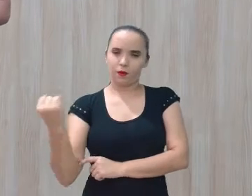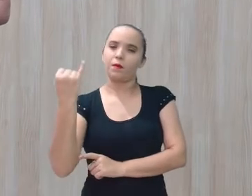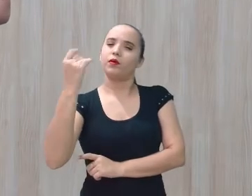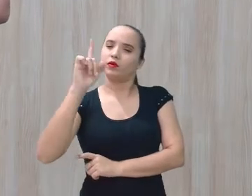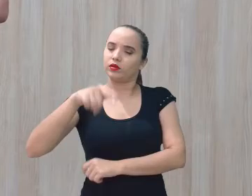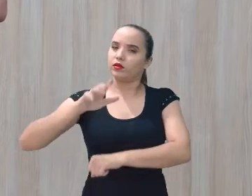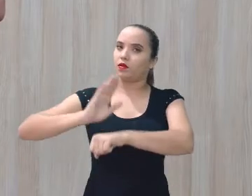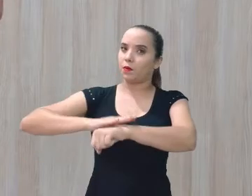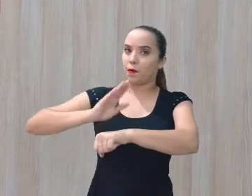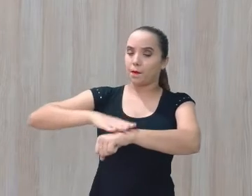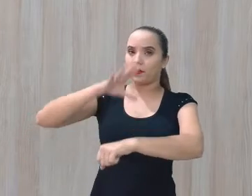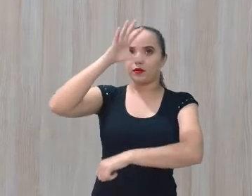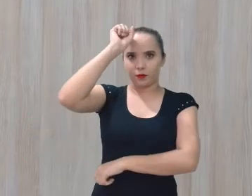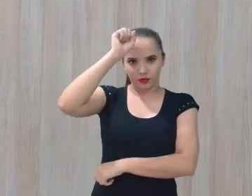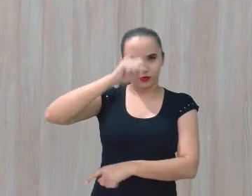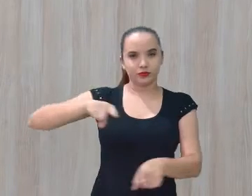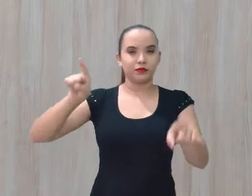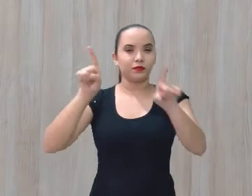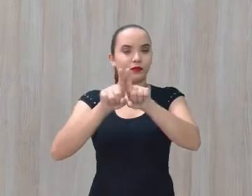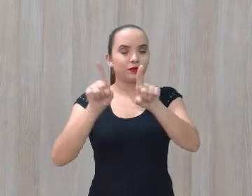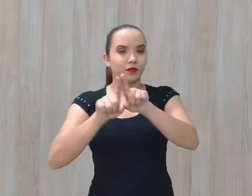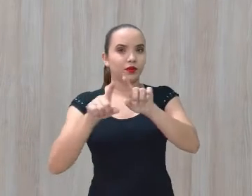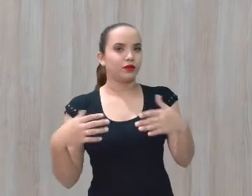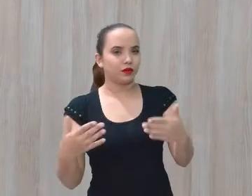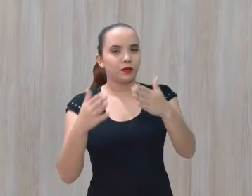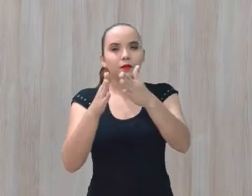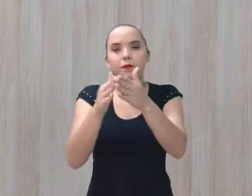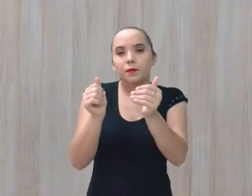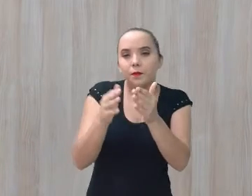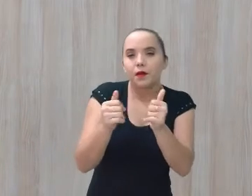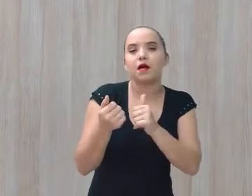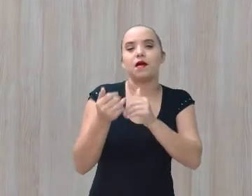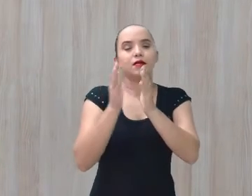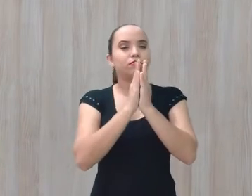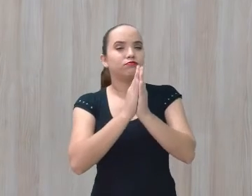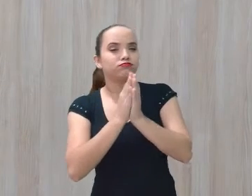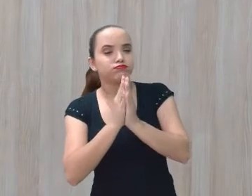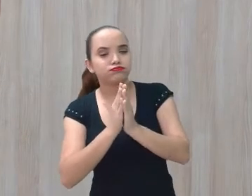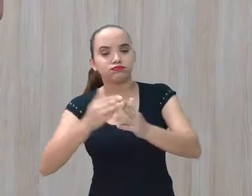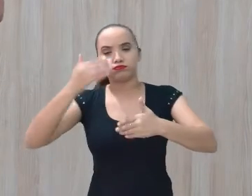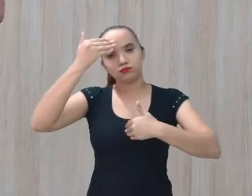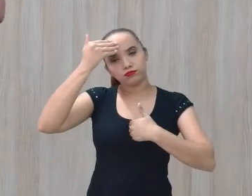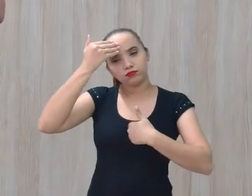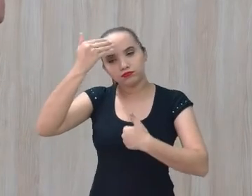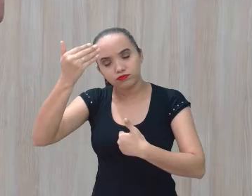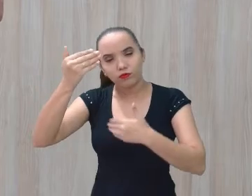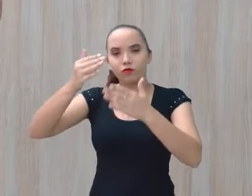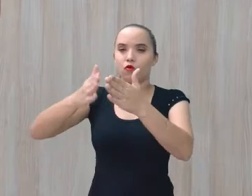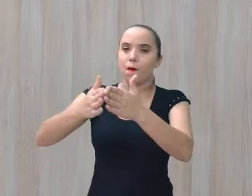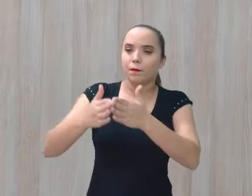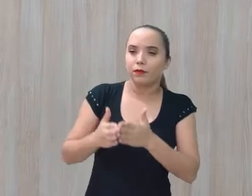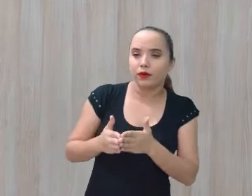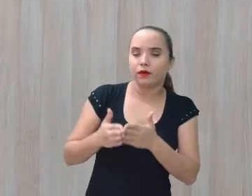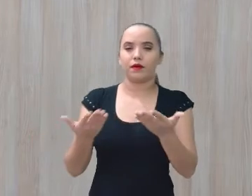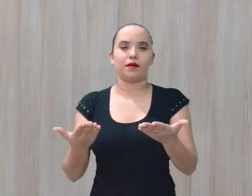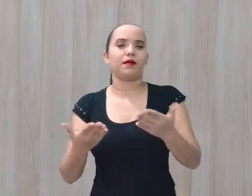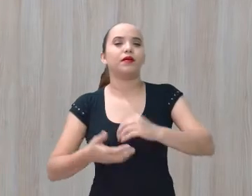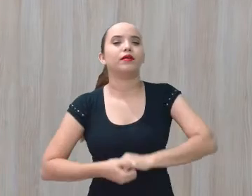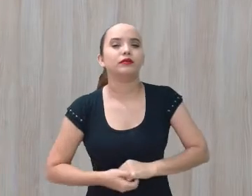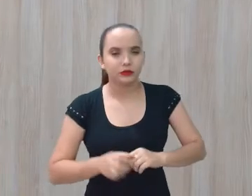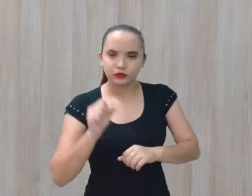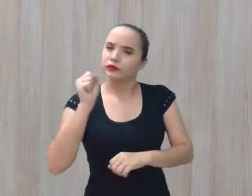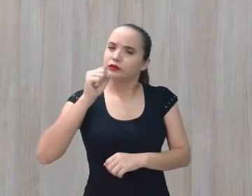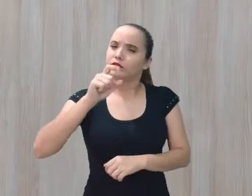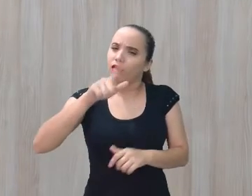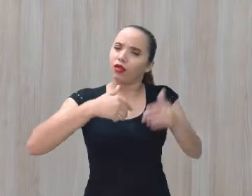de aprendizado. Então, pede, por favor, com licença, obrigado, agradeça, não é? Grata,